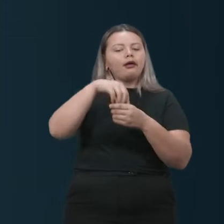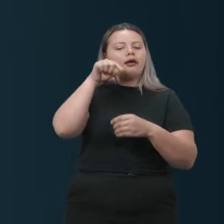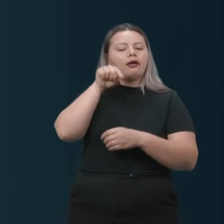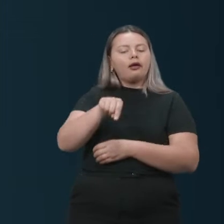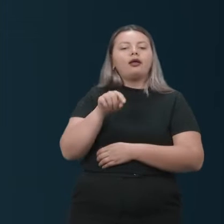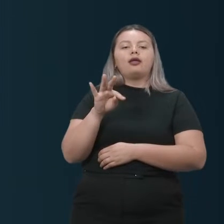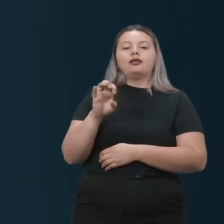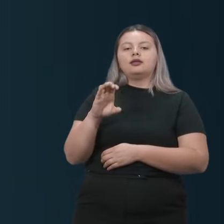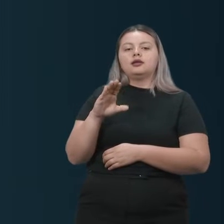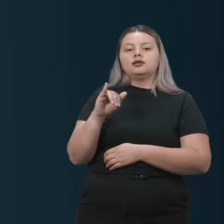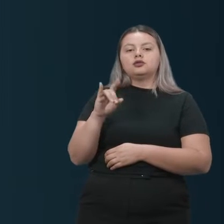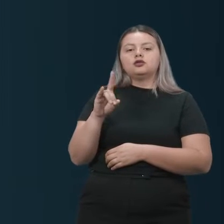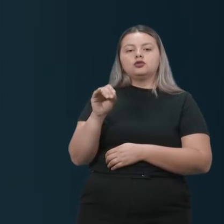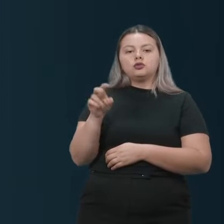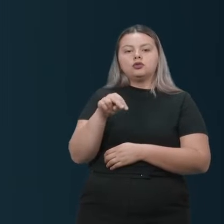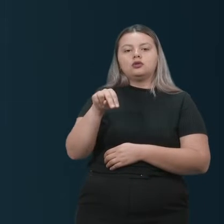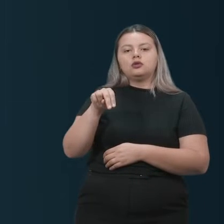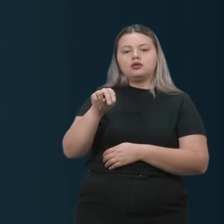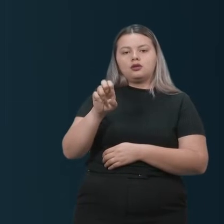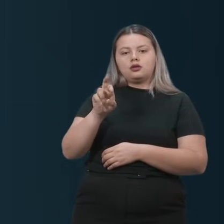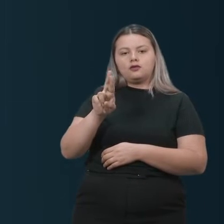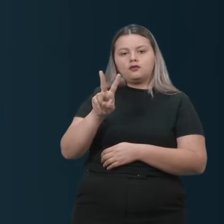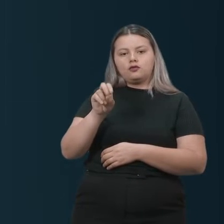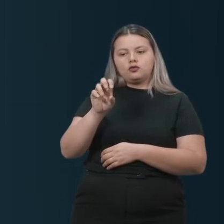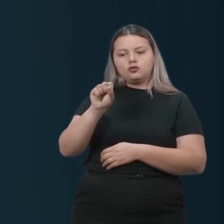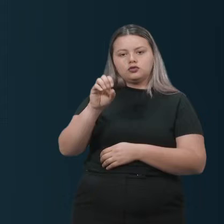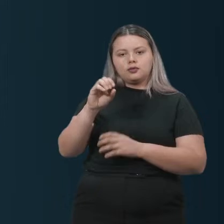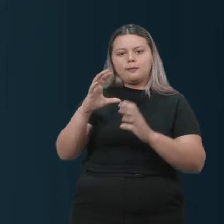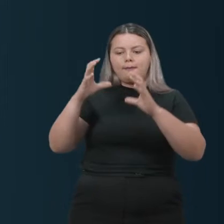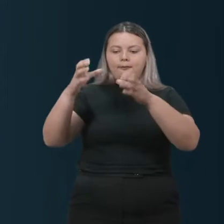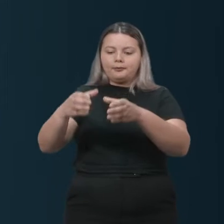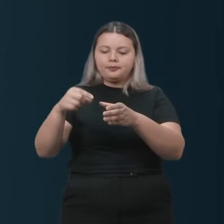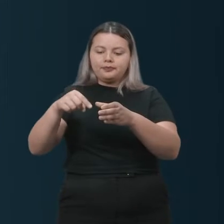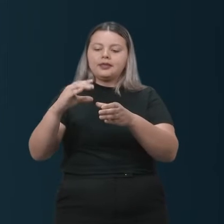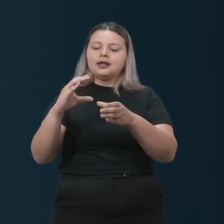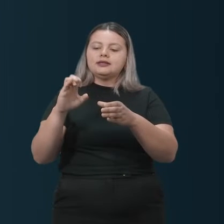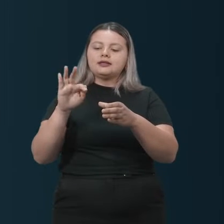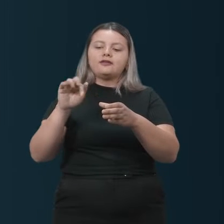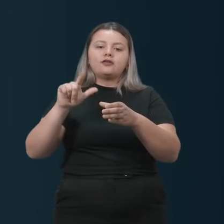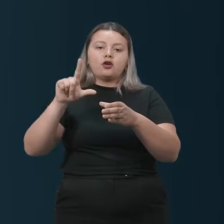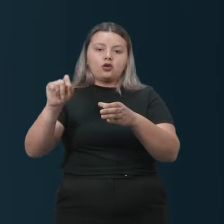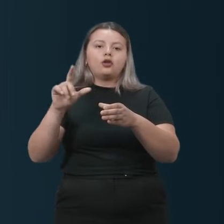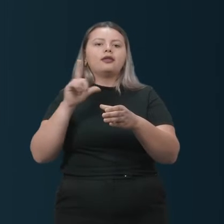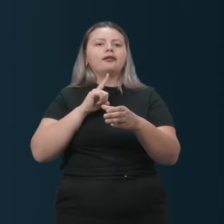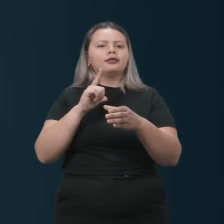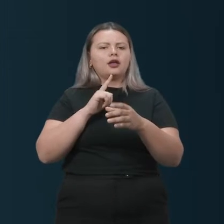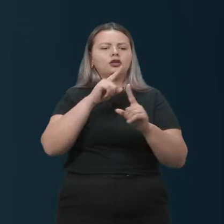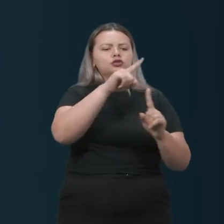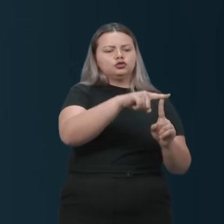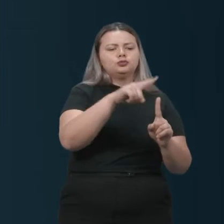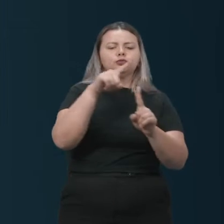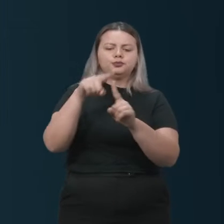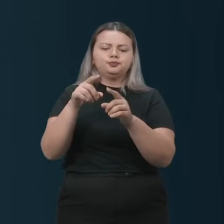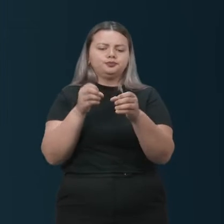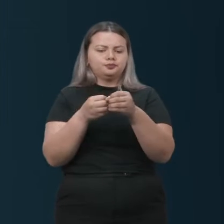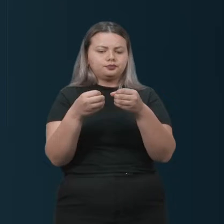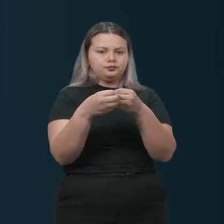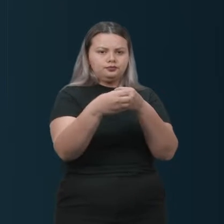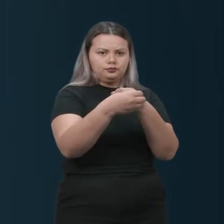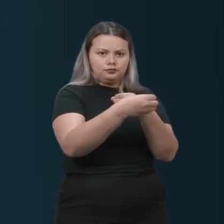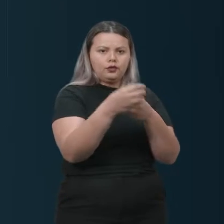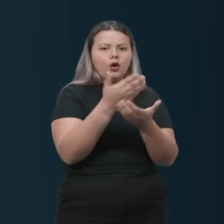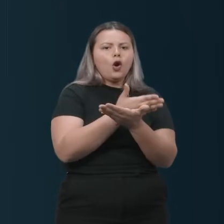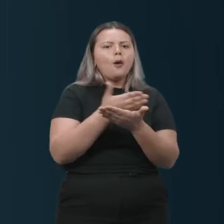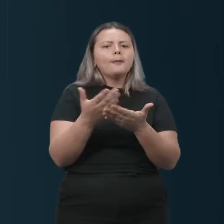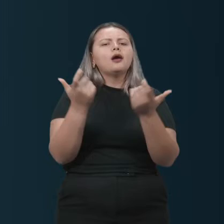tecido nervoso, em especial do encéfalo. Existem dois tipos celulares mais importantes